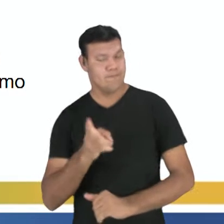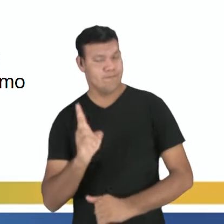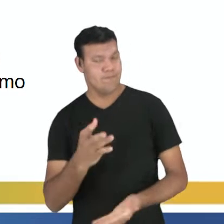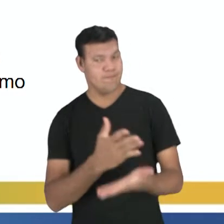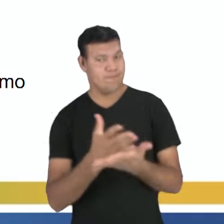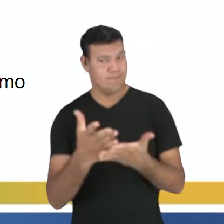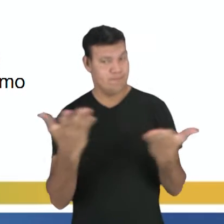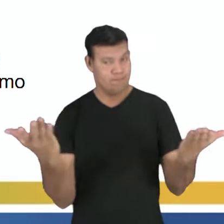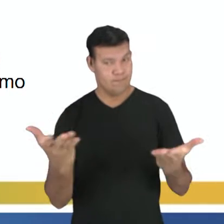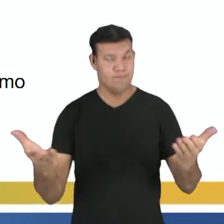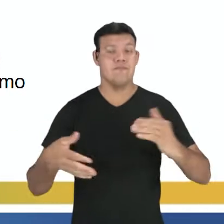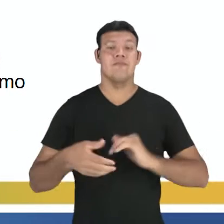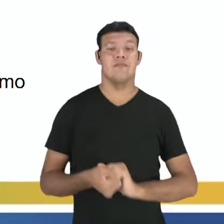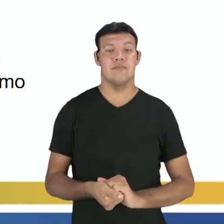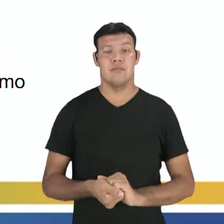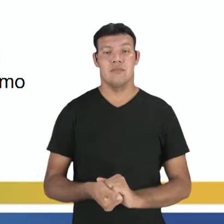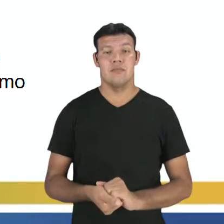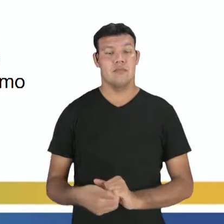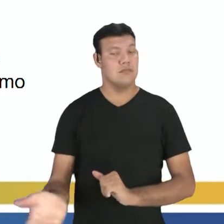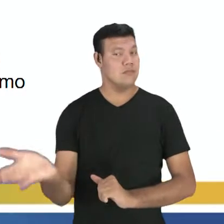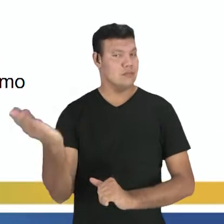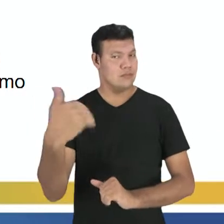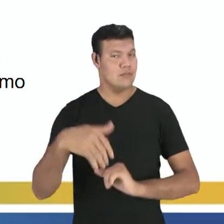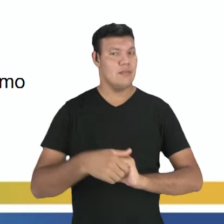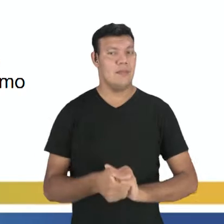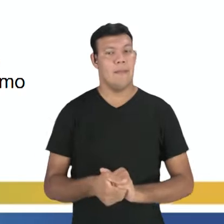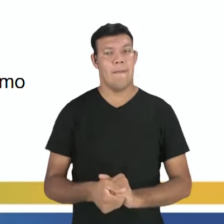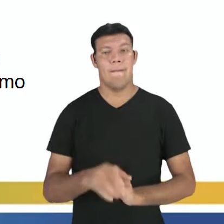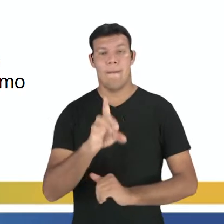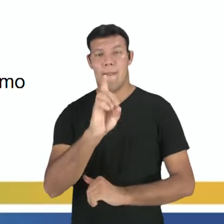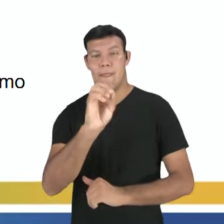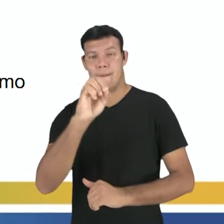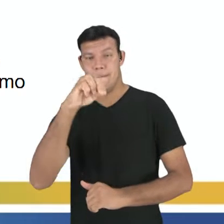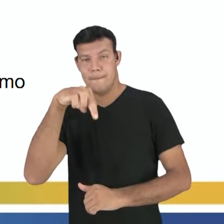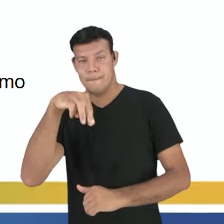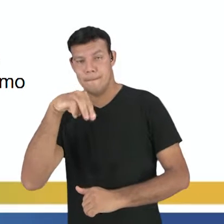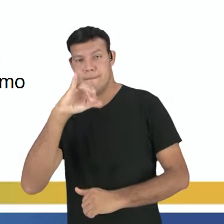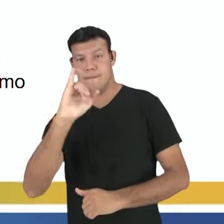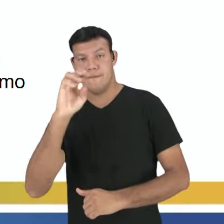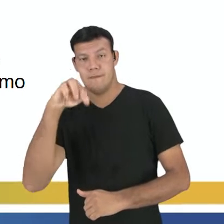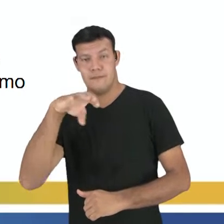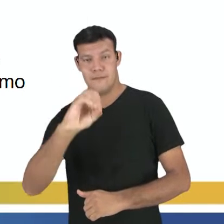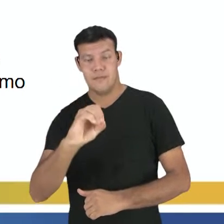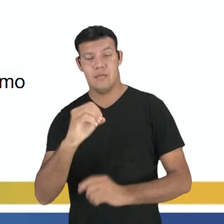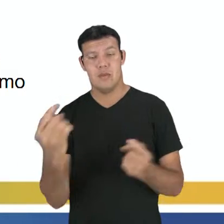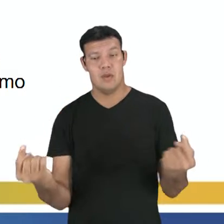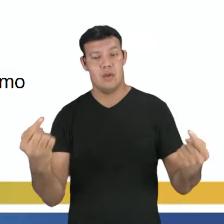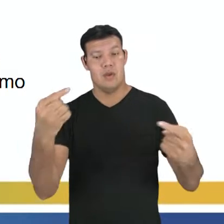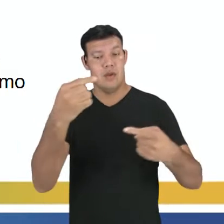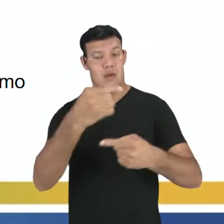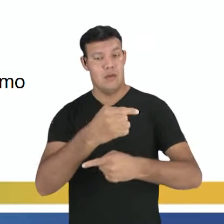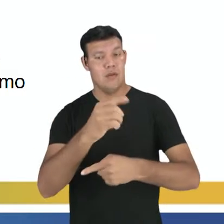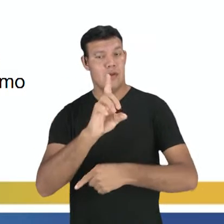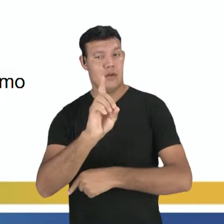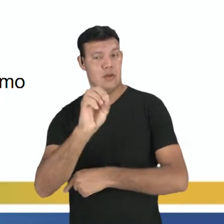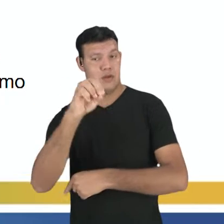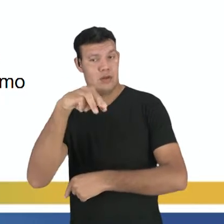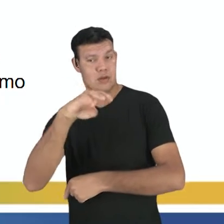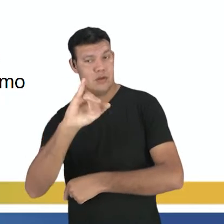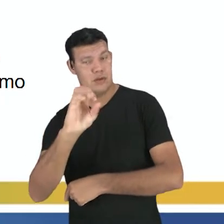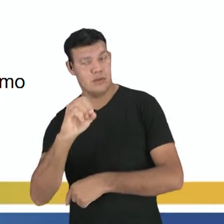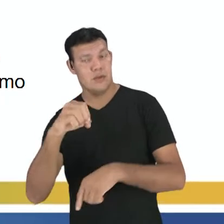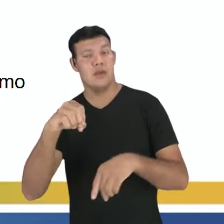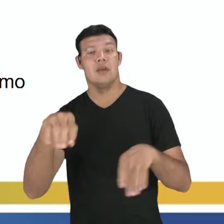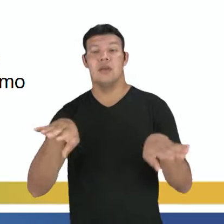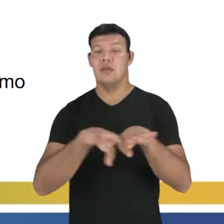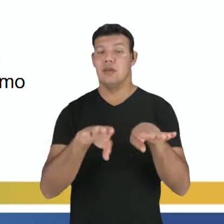aula. Então, vamos lá. Domínio, contradomínio e imagem de uma função.